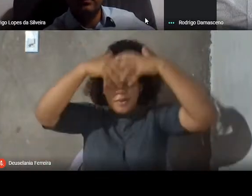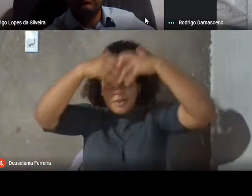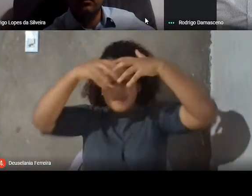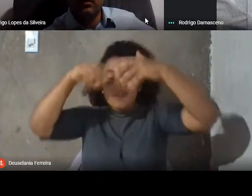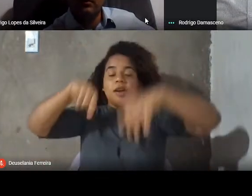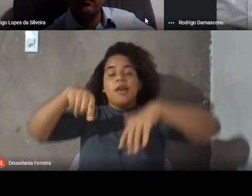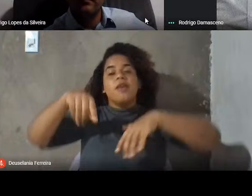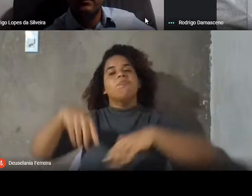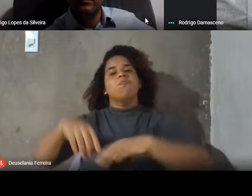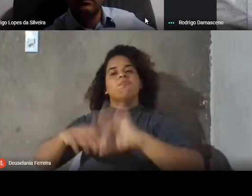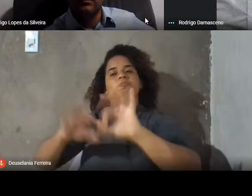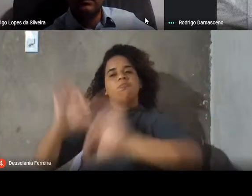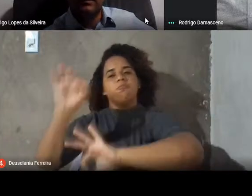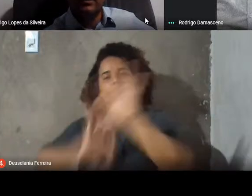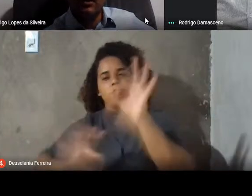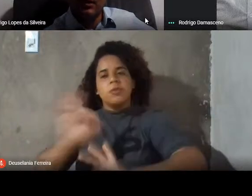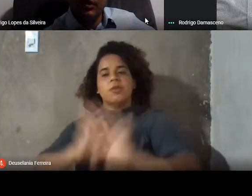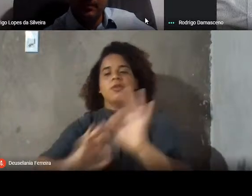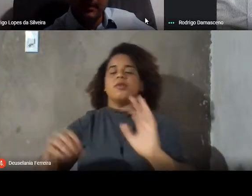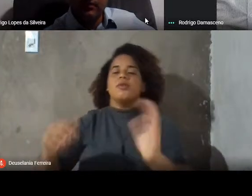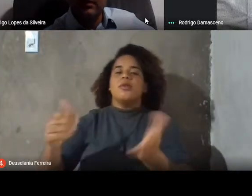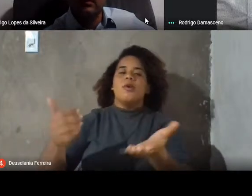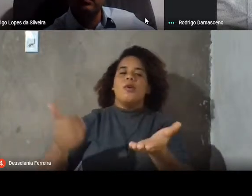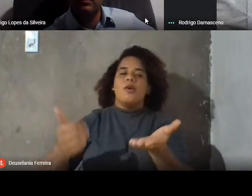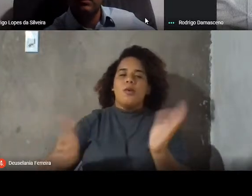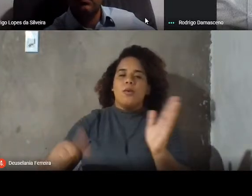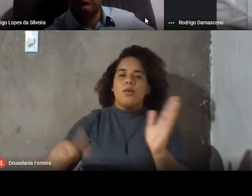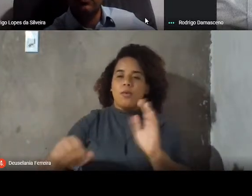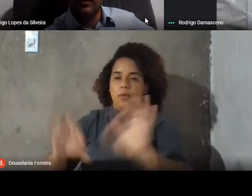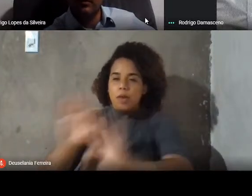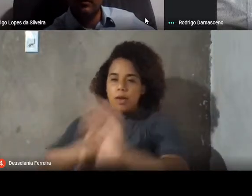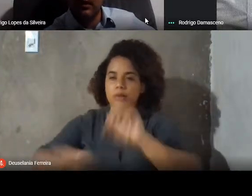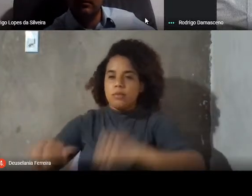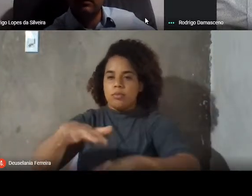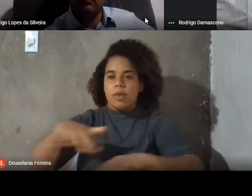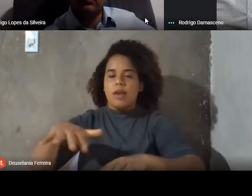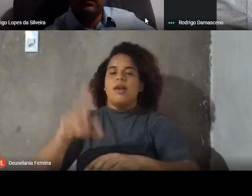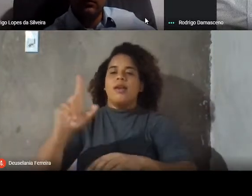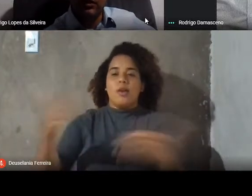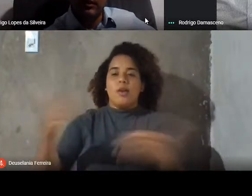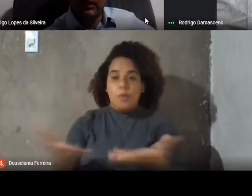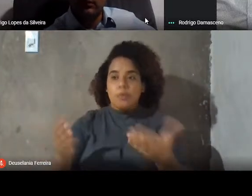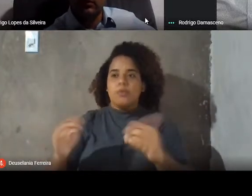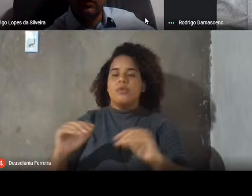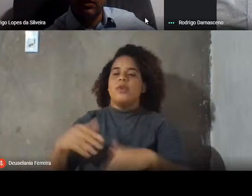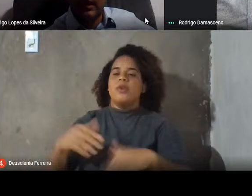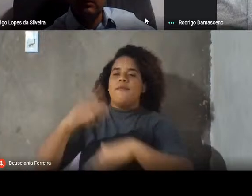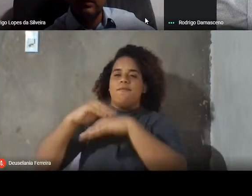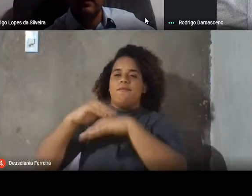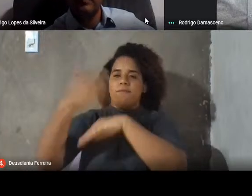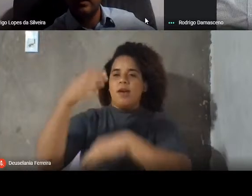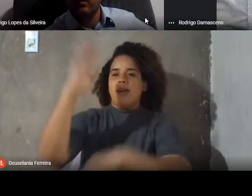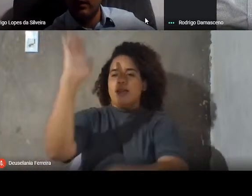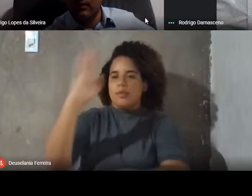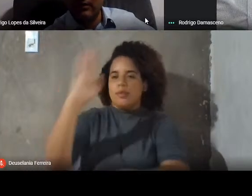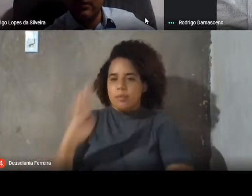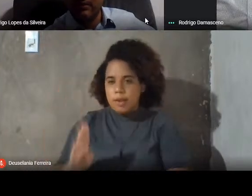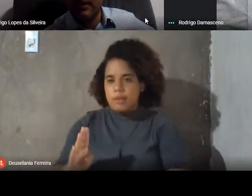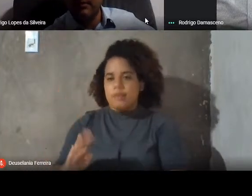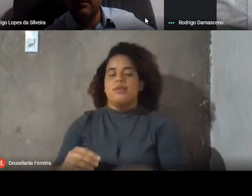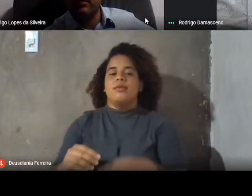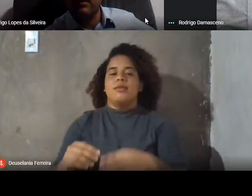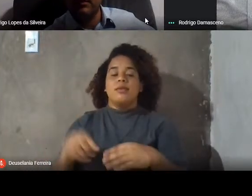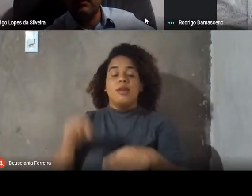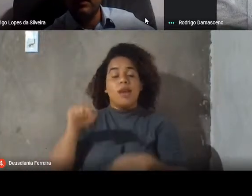um laboratório e que é de grande repercussão hoje nacional, que é o do nosso estado, tá? O Leonardo